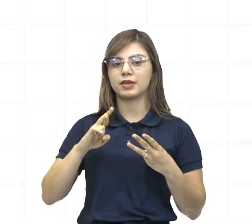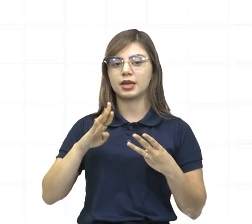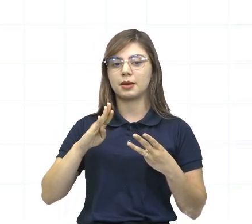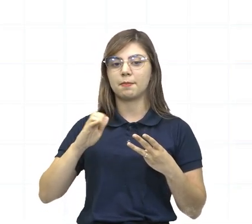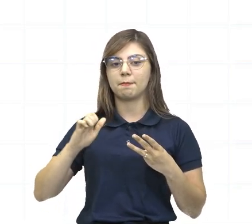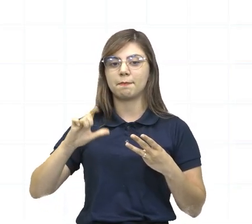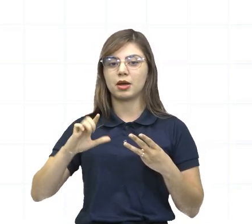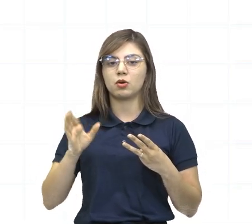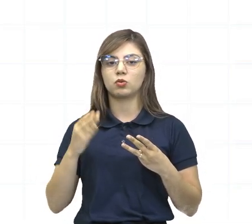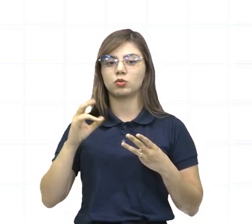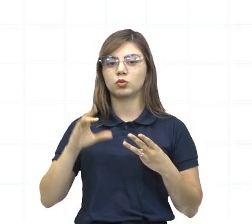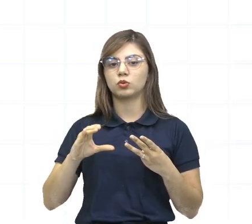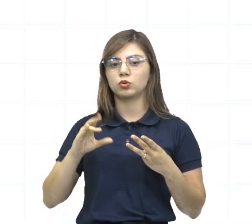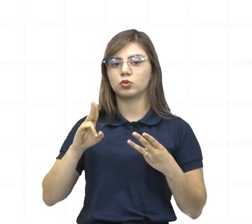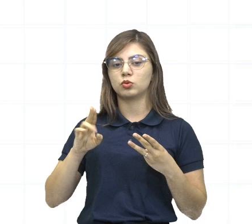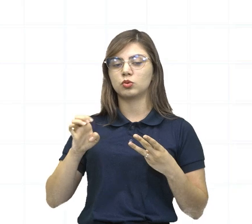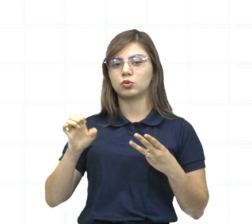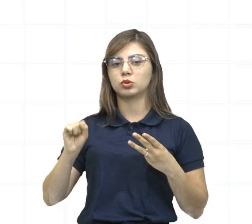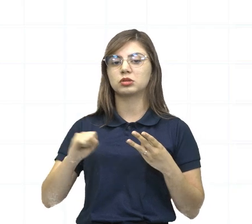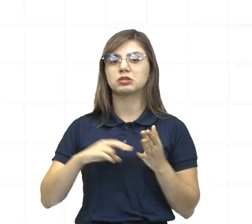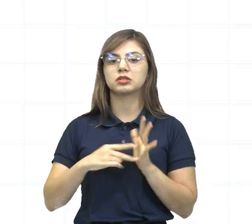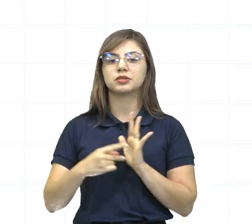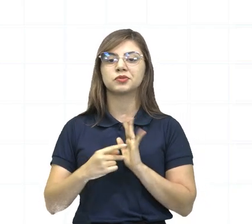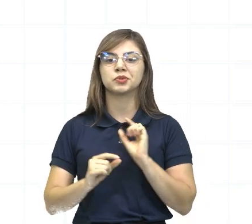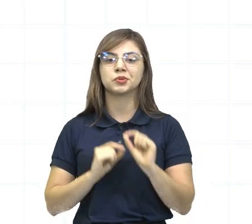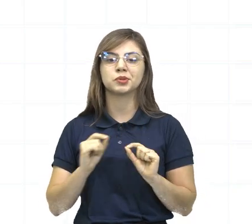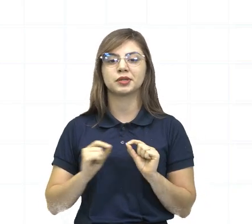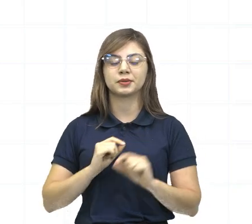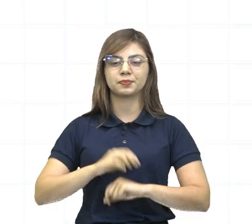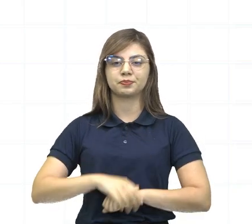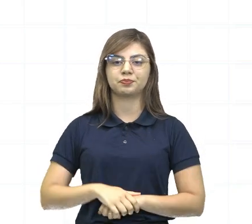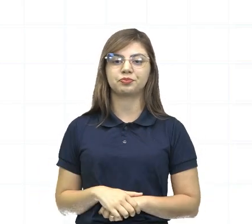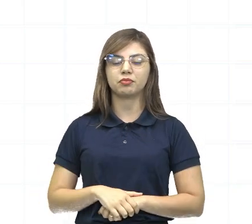aquelas pistas, tá? Pistas, vamos utilizar, né?